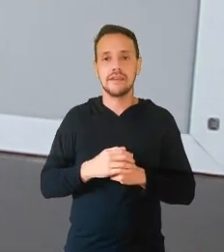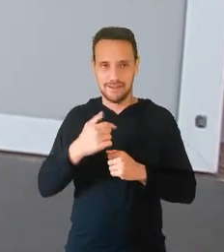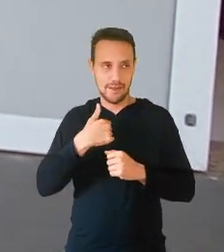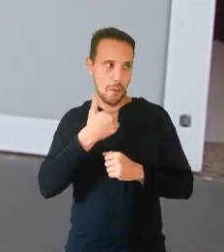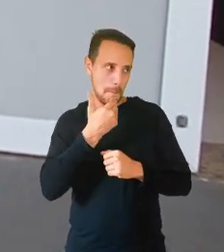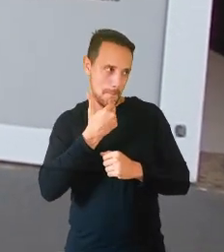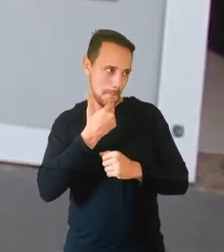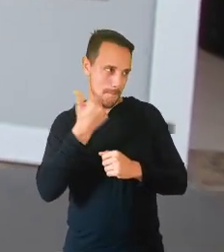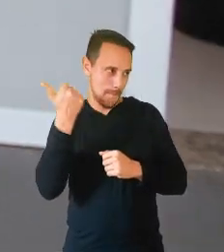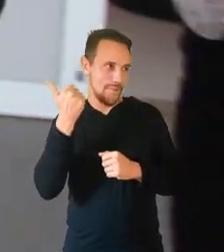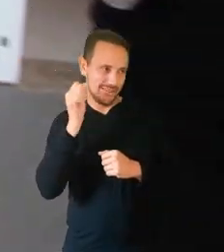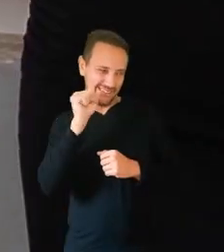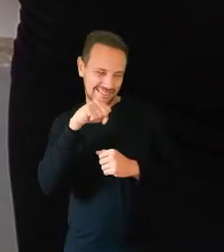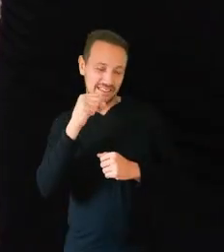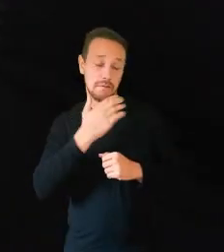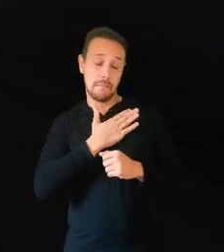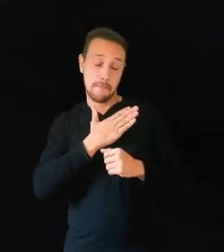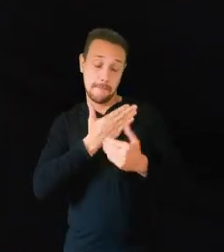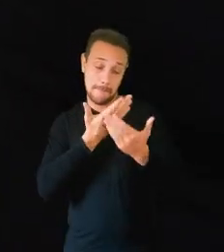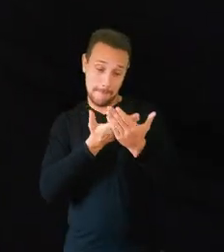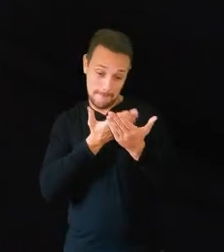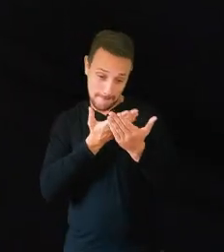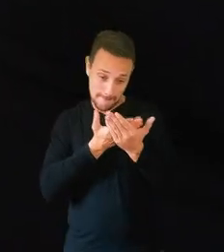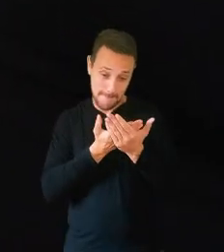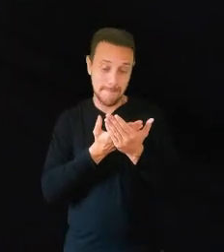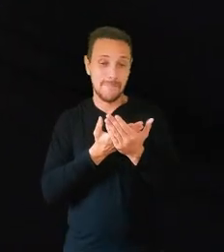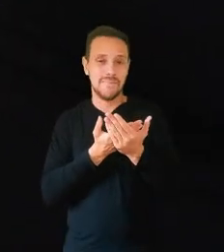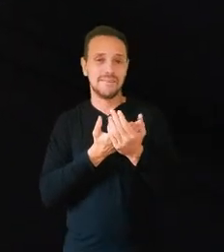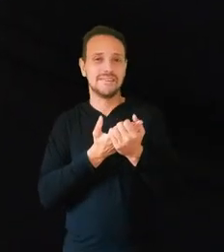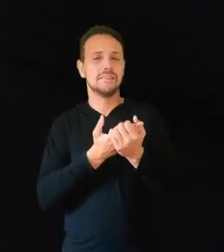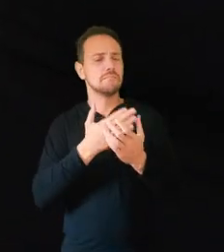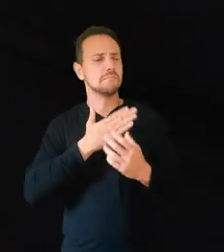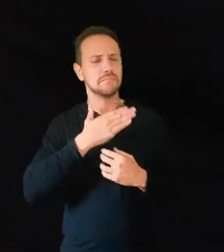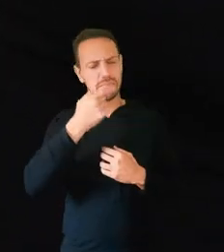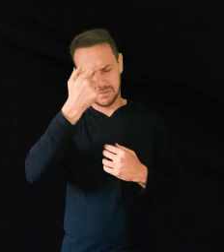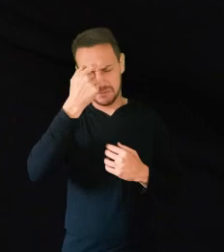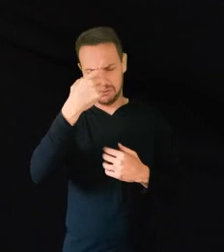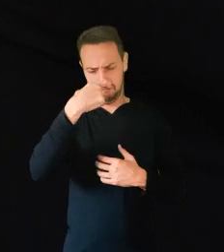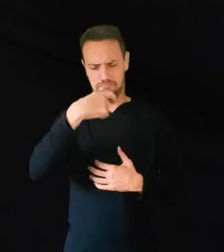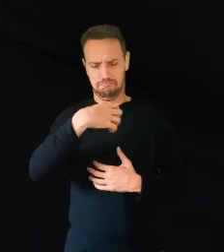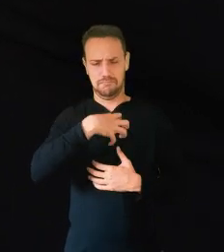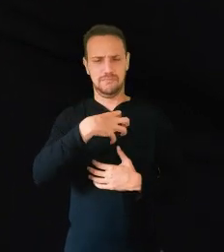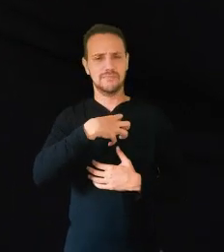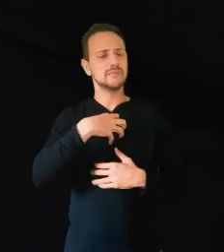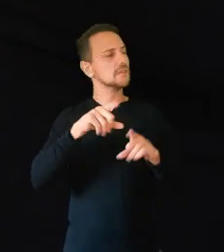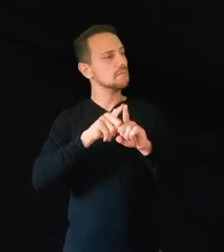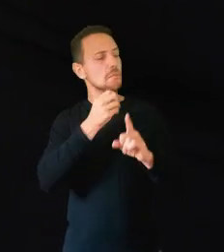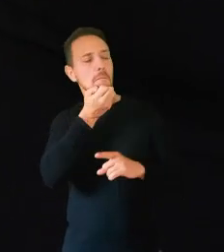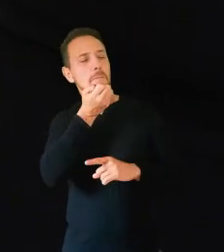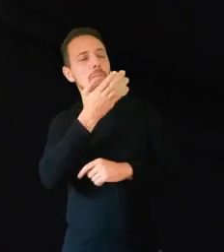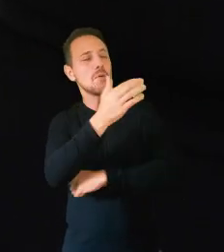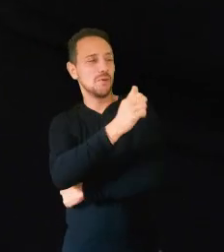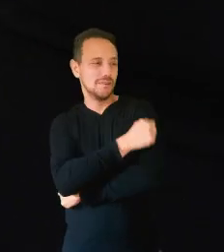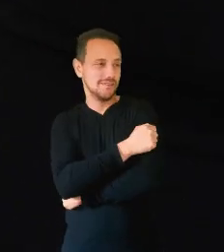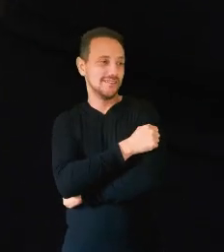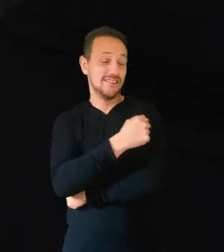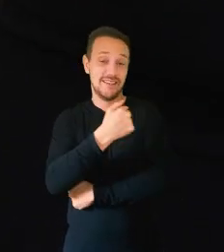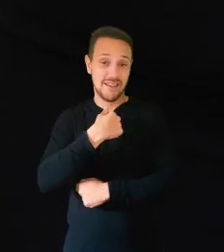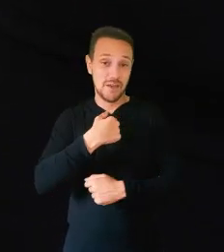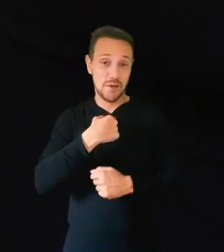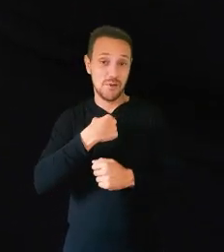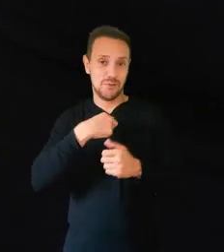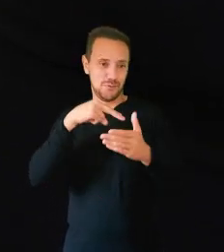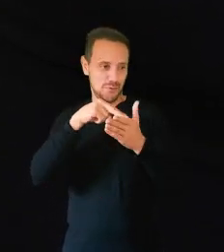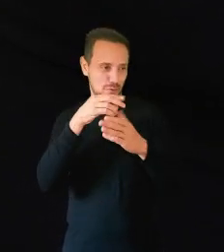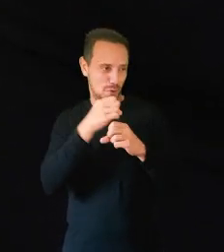meu comportamento, de um bom aluno. Vou tirar notas boas e eu vou